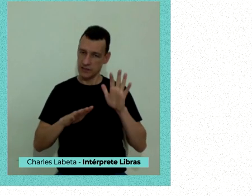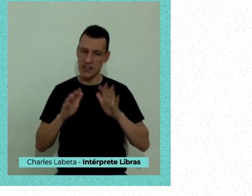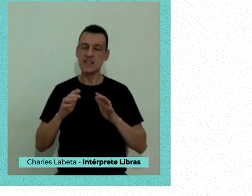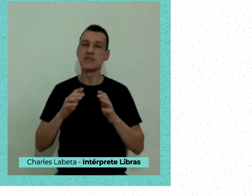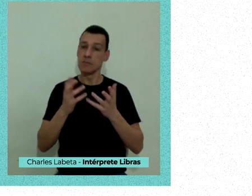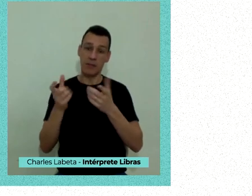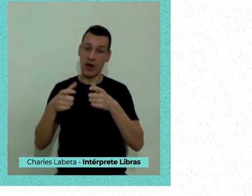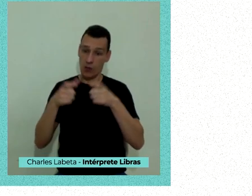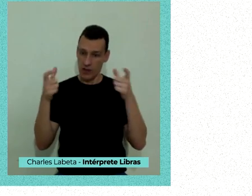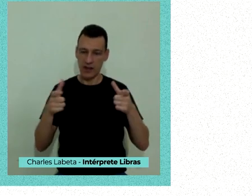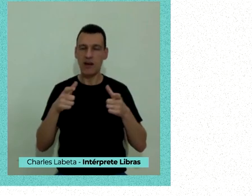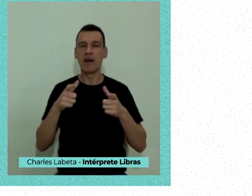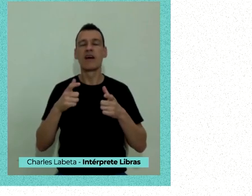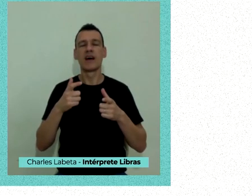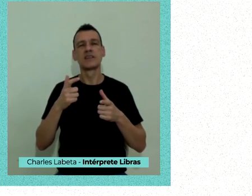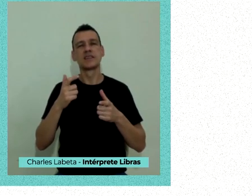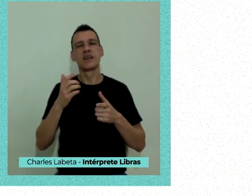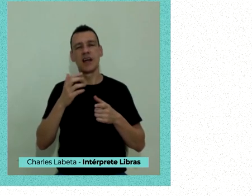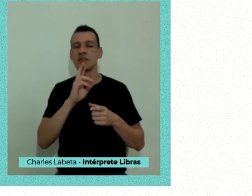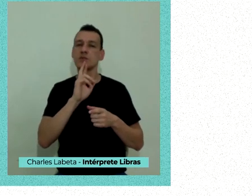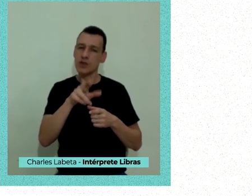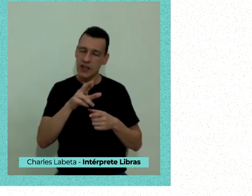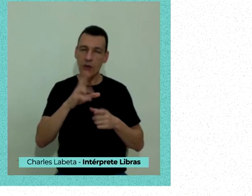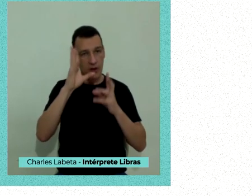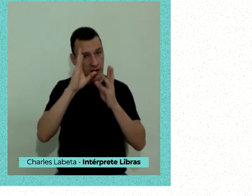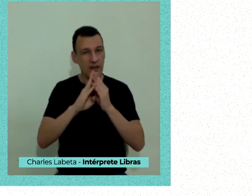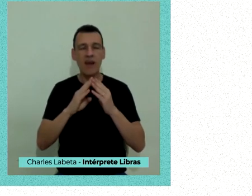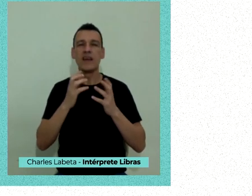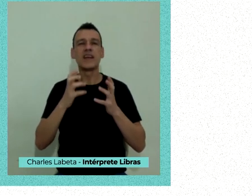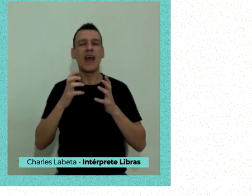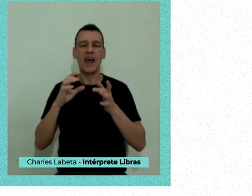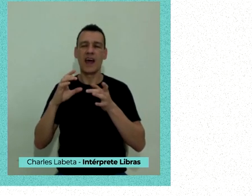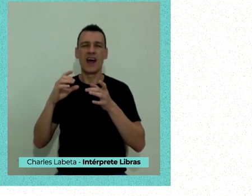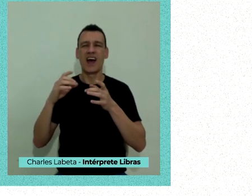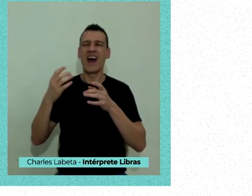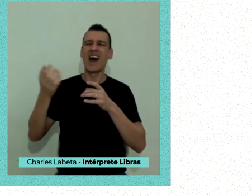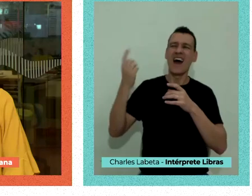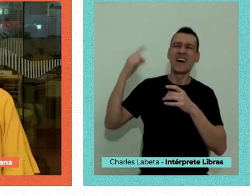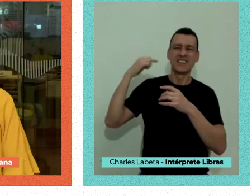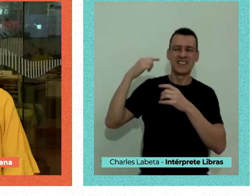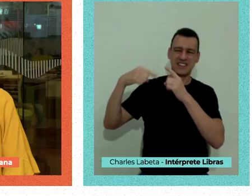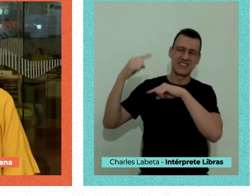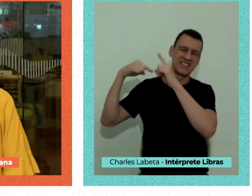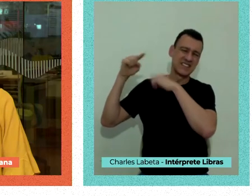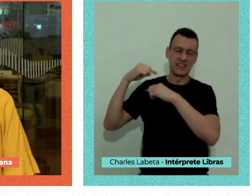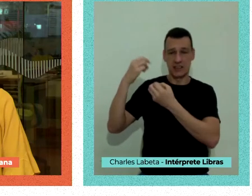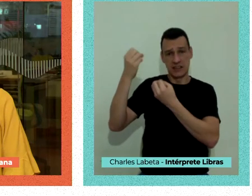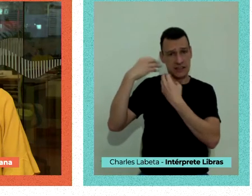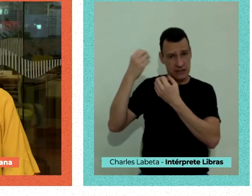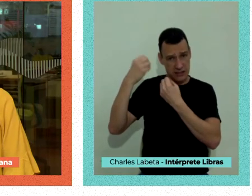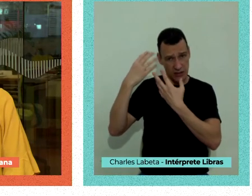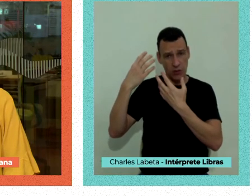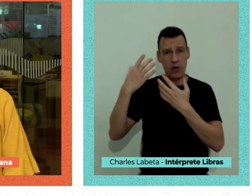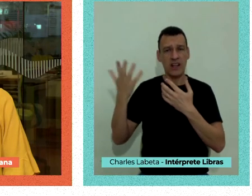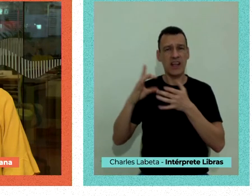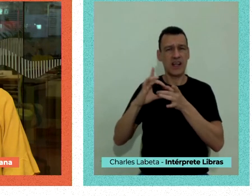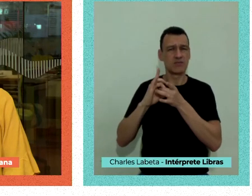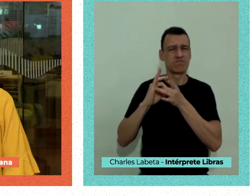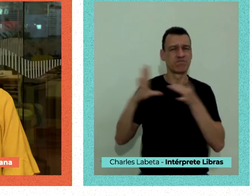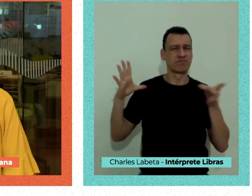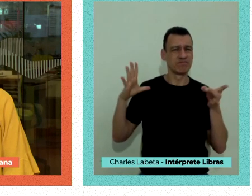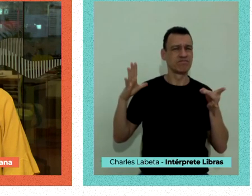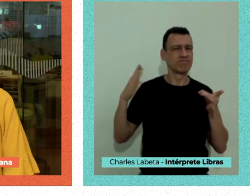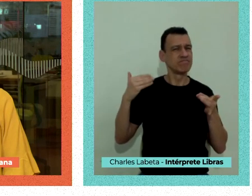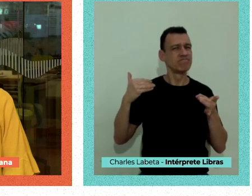Porque as narrativas hegemônicas, elas estão muito mais próximas e elas se naturalizam e